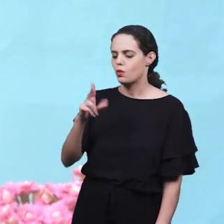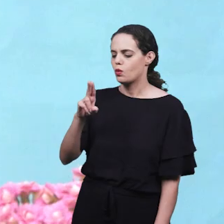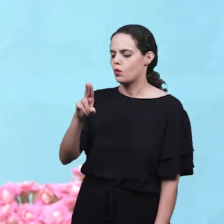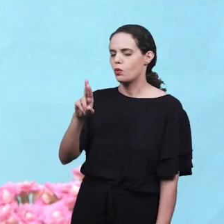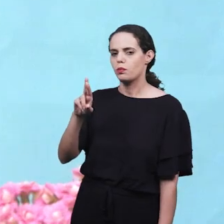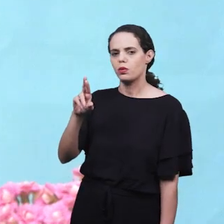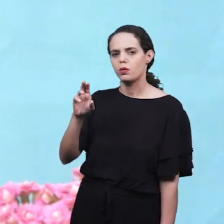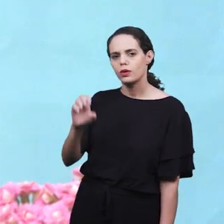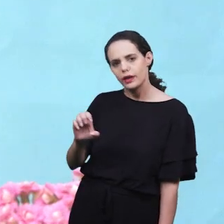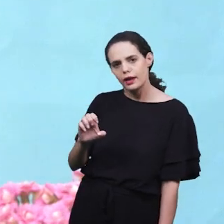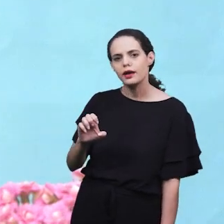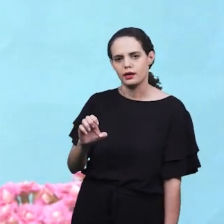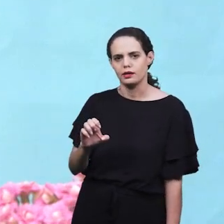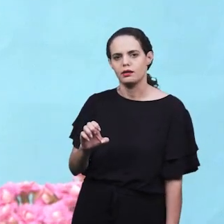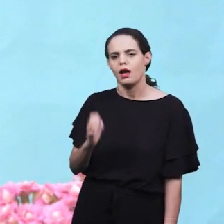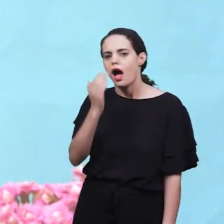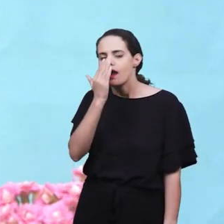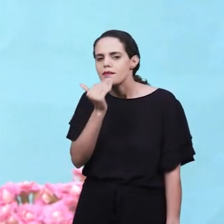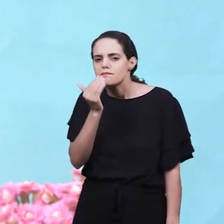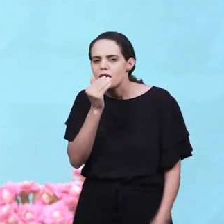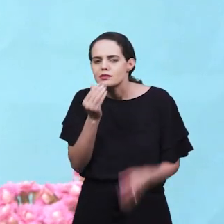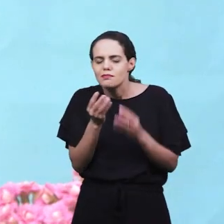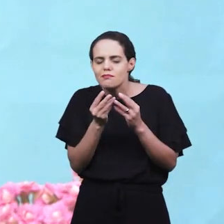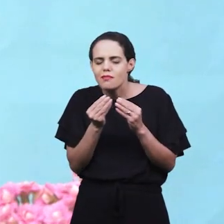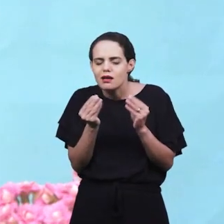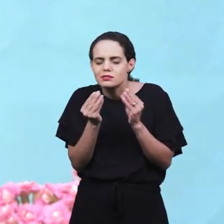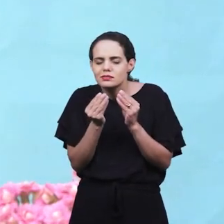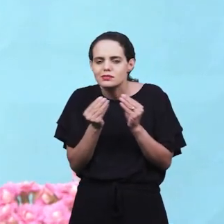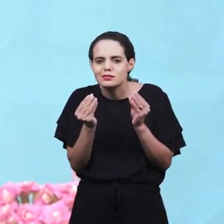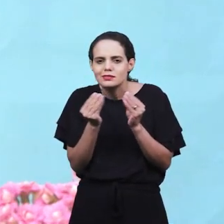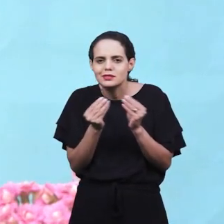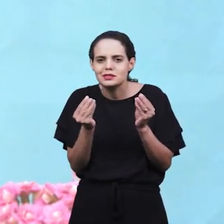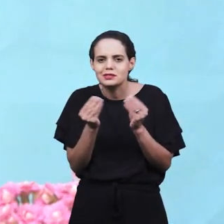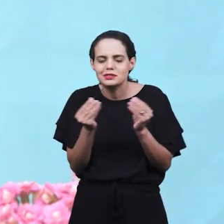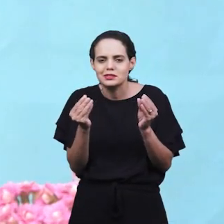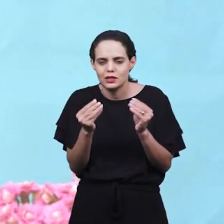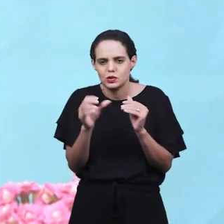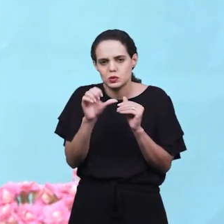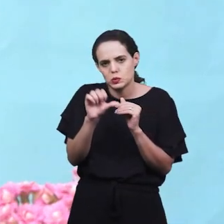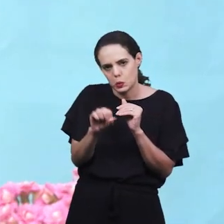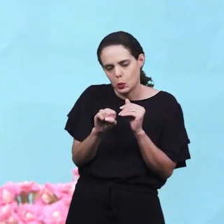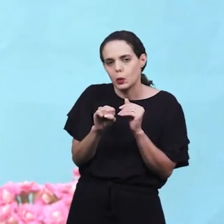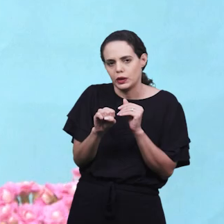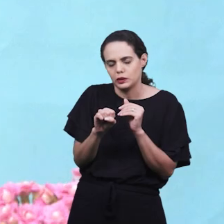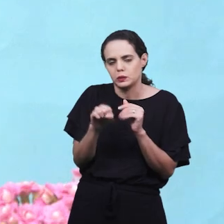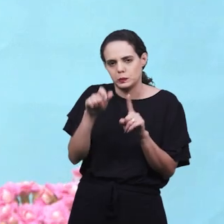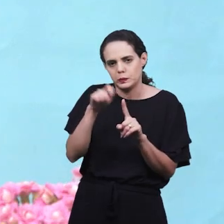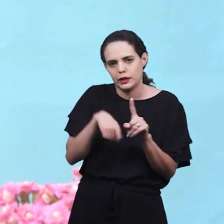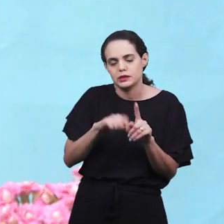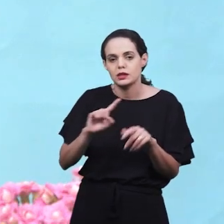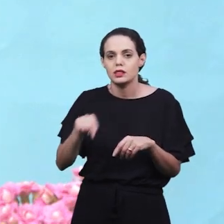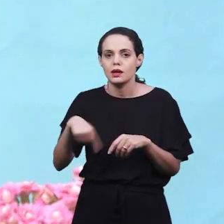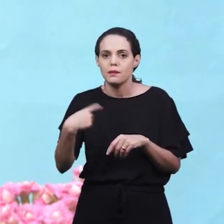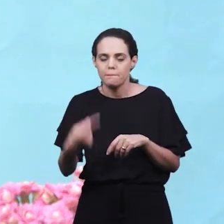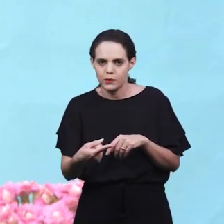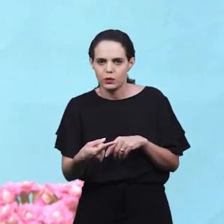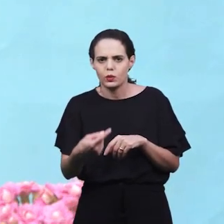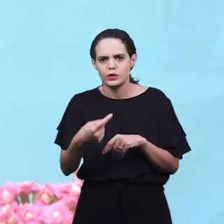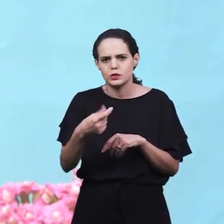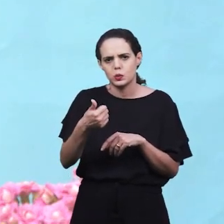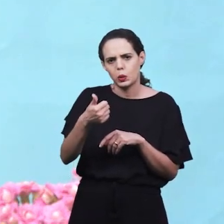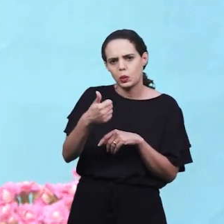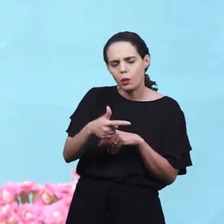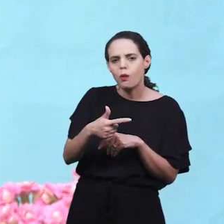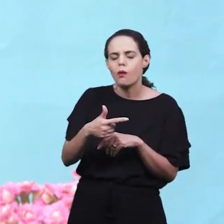alimentos bem macios, e isso vai levar de 6 a 8 meses. Já de 8 a 12 meses, nós já podemos introduzir